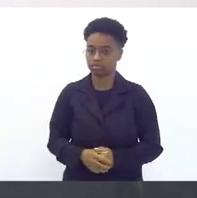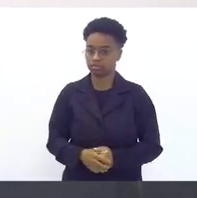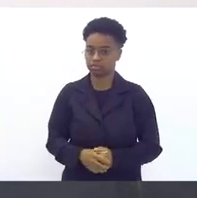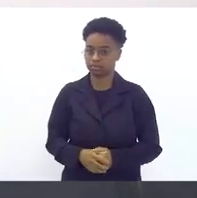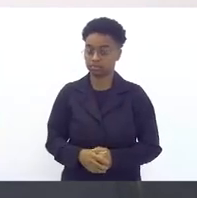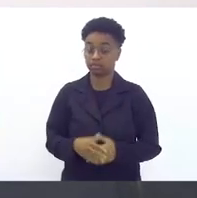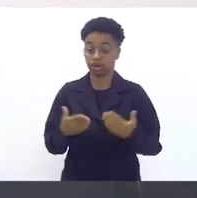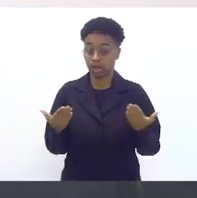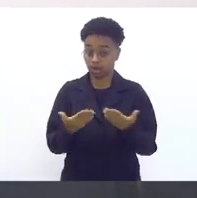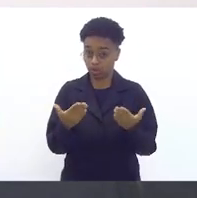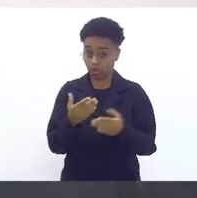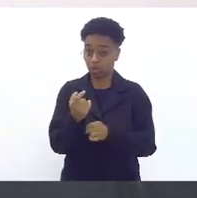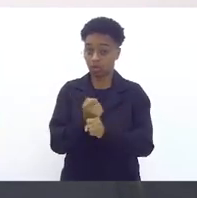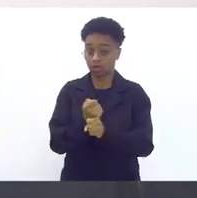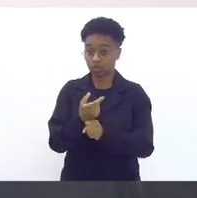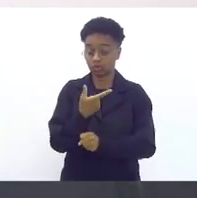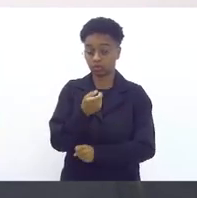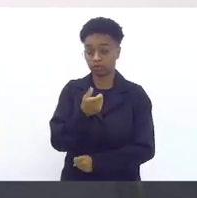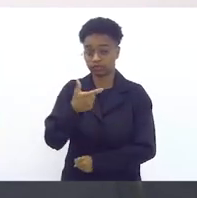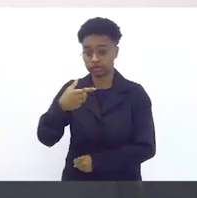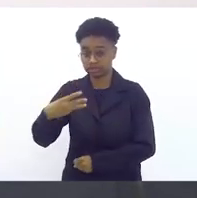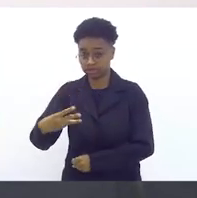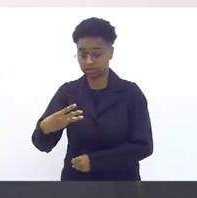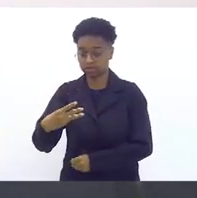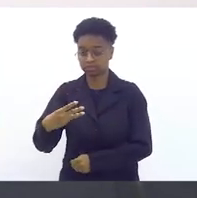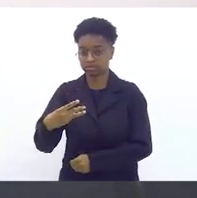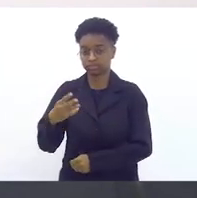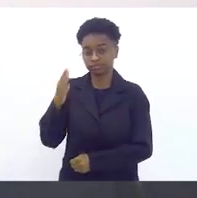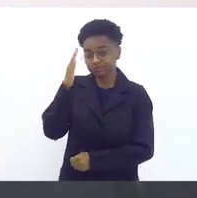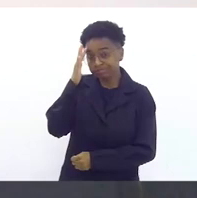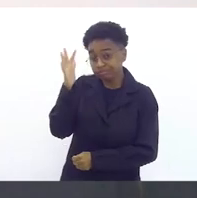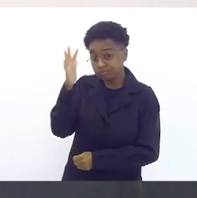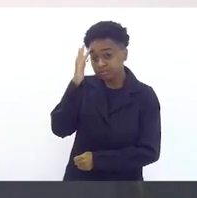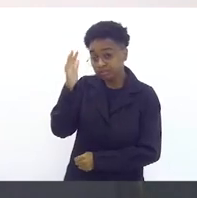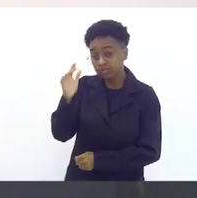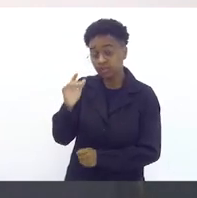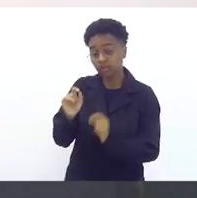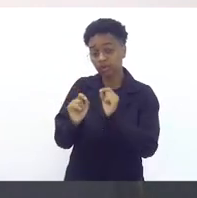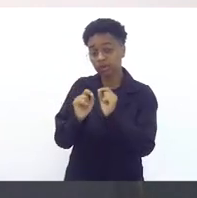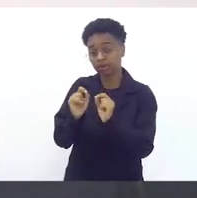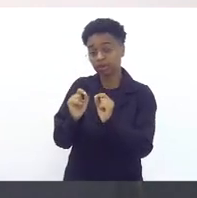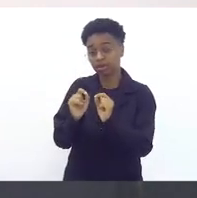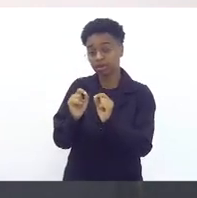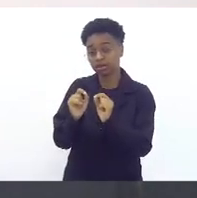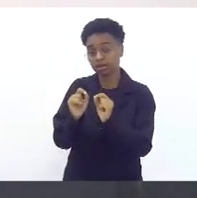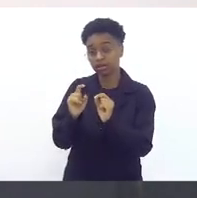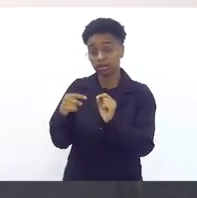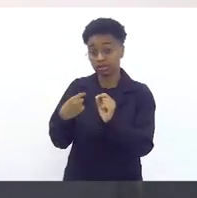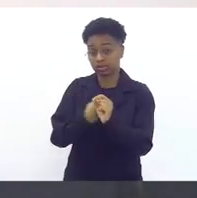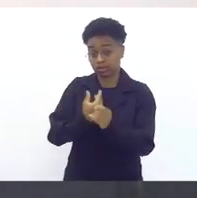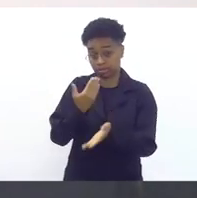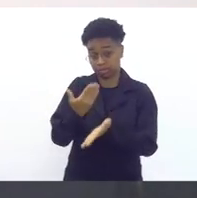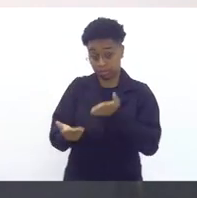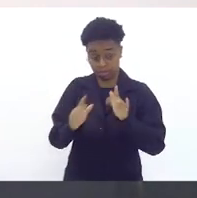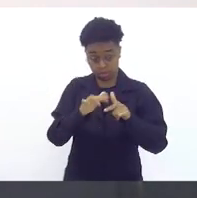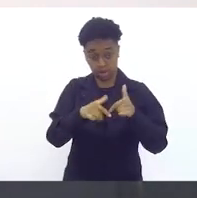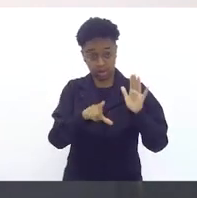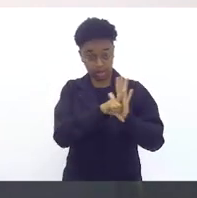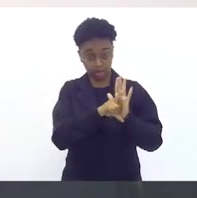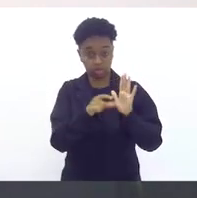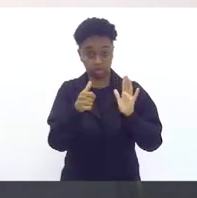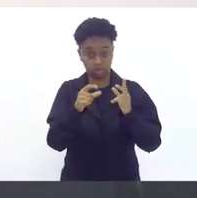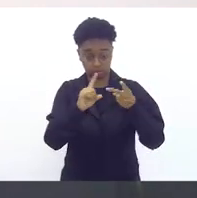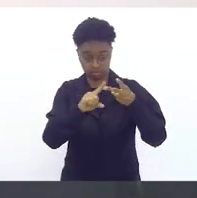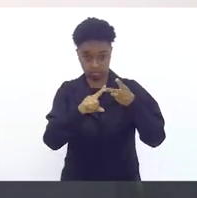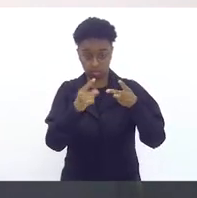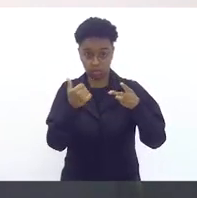E este ano, a projeção deste ano, é que a gente perca, por causa dessa lei